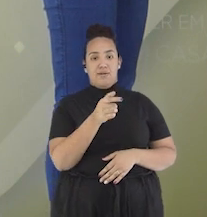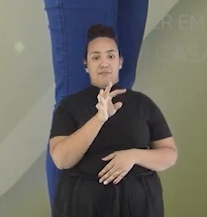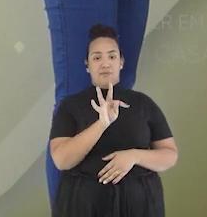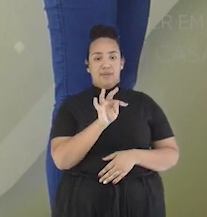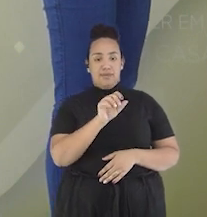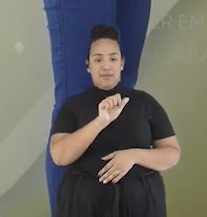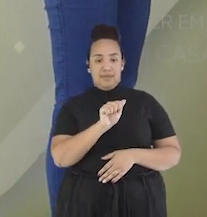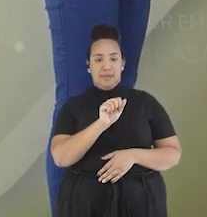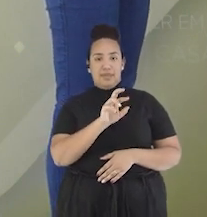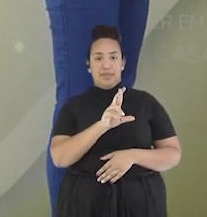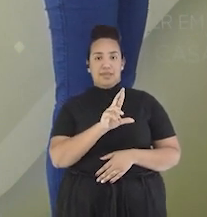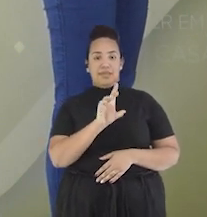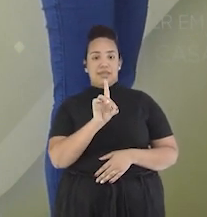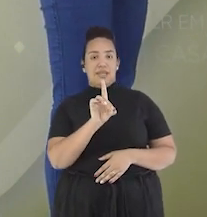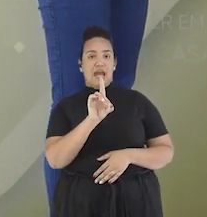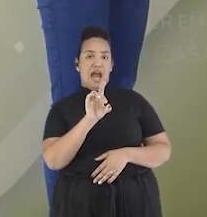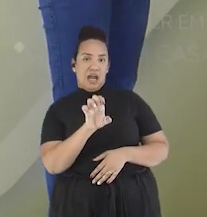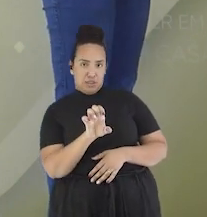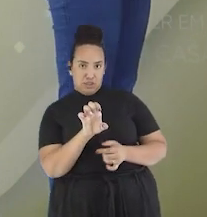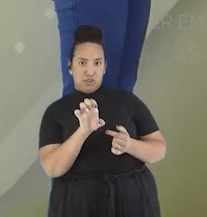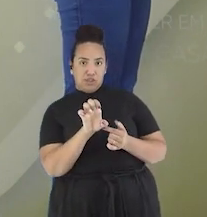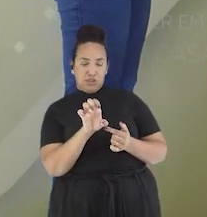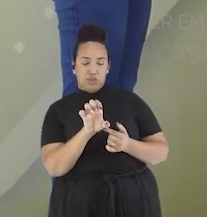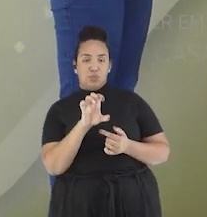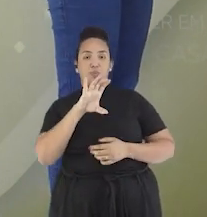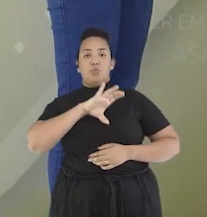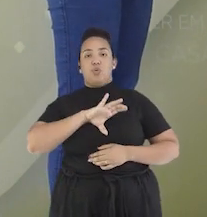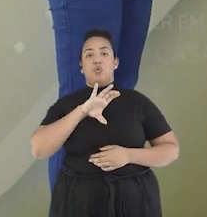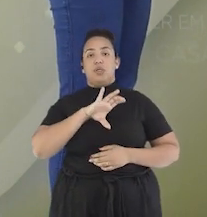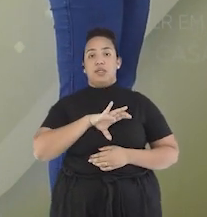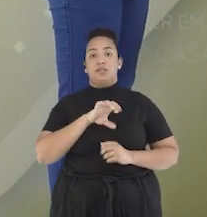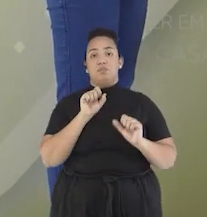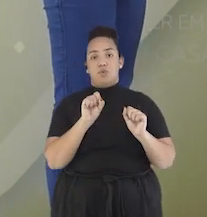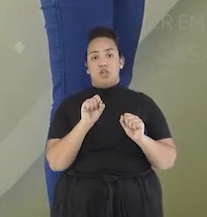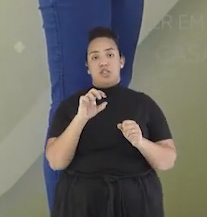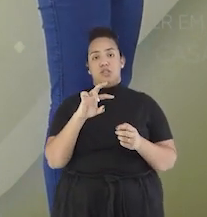palavra tarde para Joãozinho significa assim: